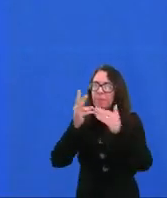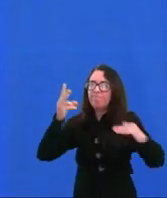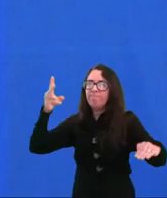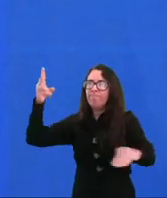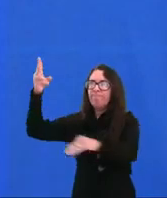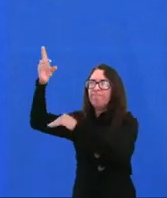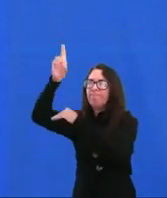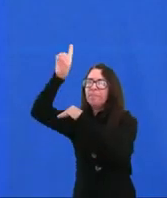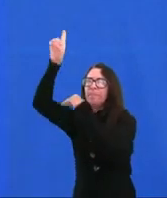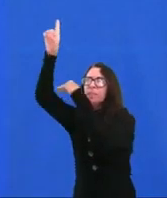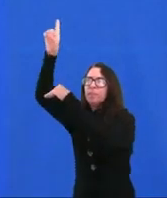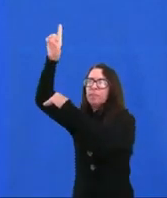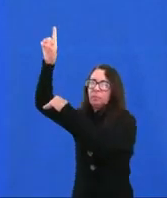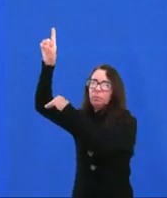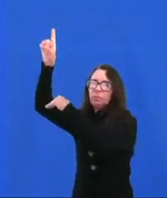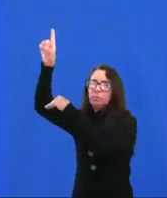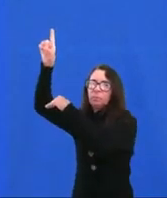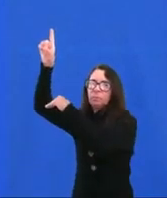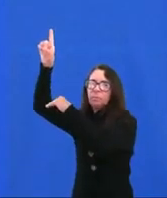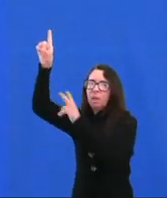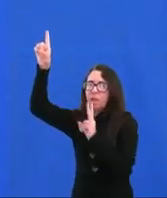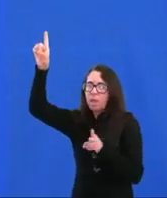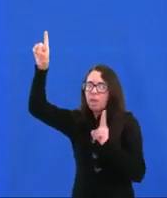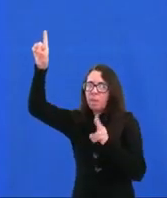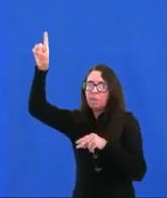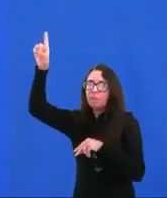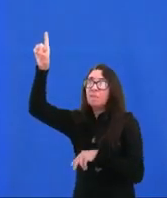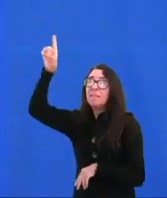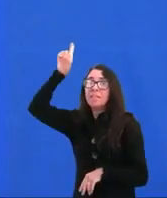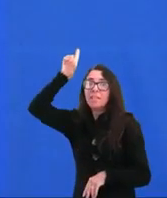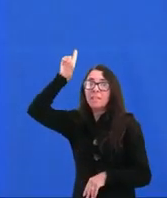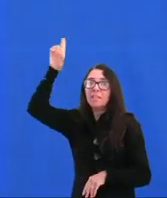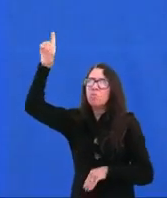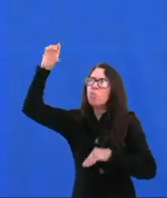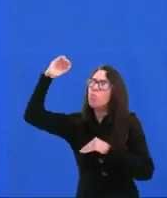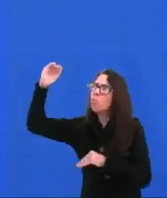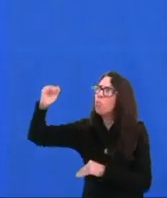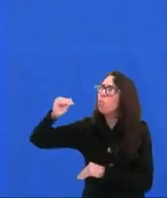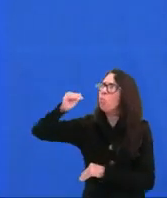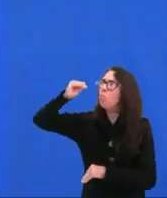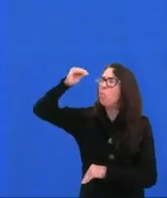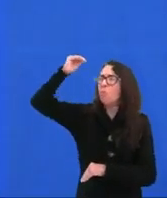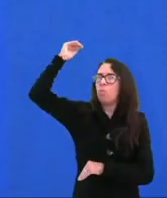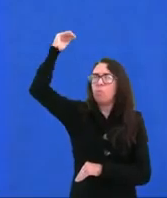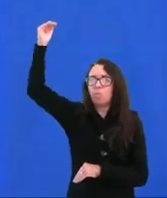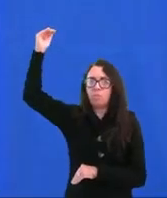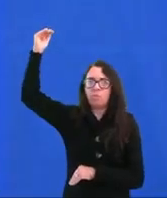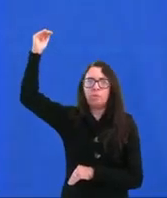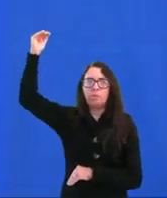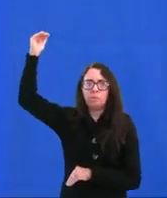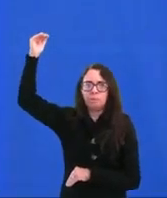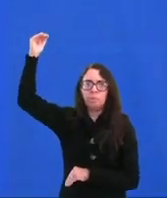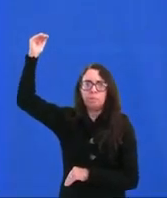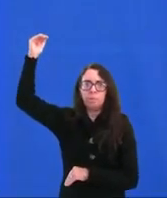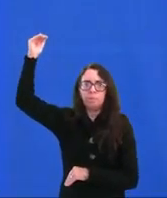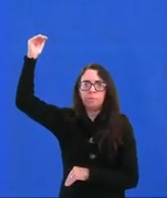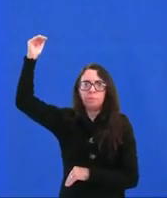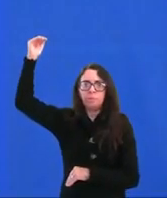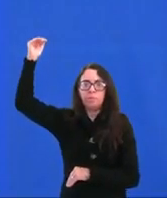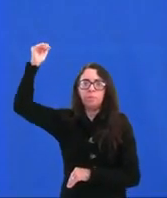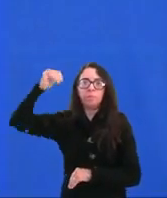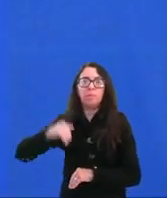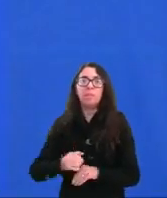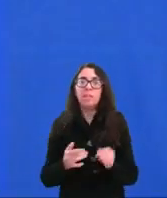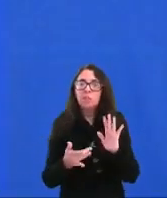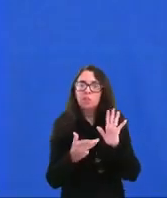tudo enche em todas as coisas. Então, o Senhor Jesus deve ser o cabeça desse